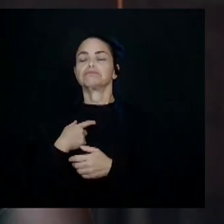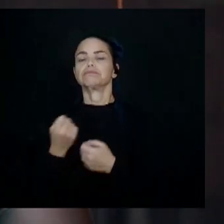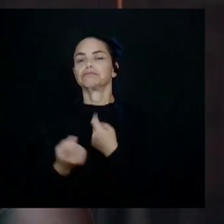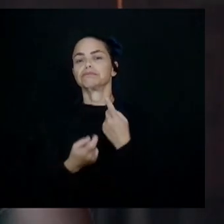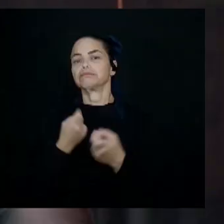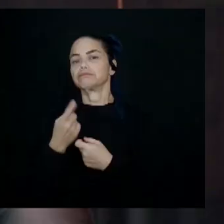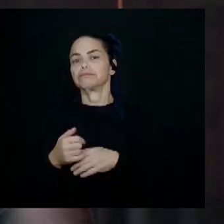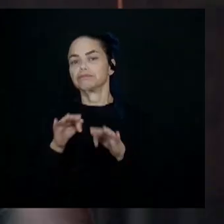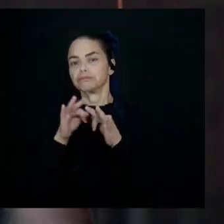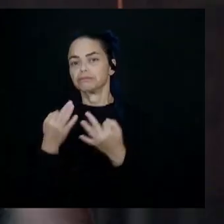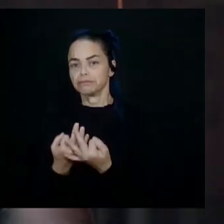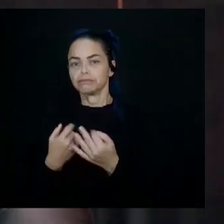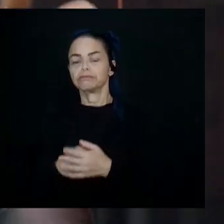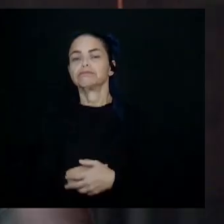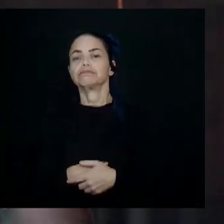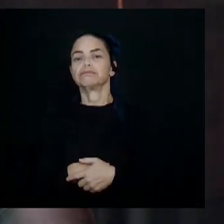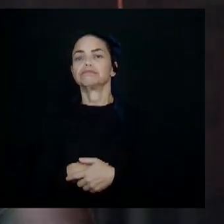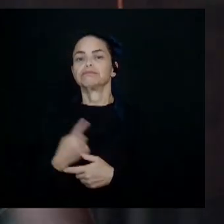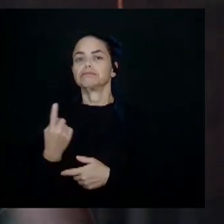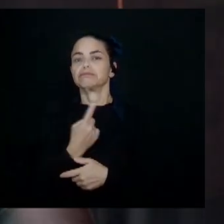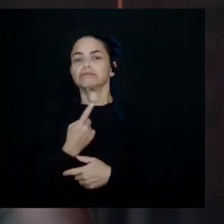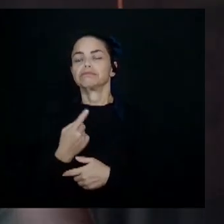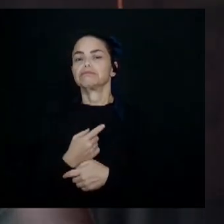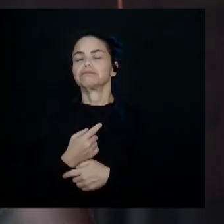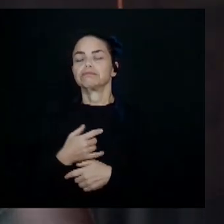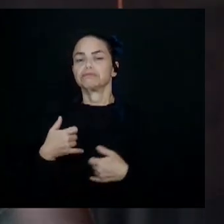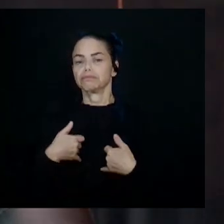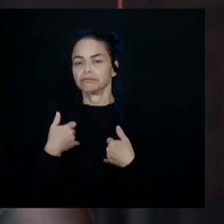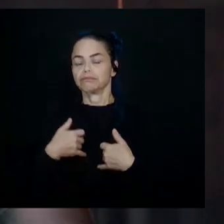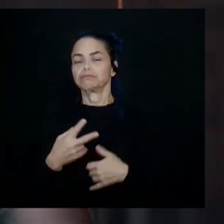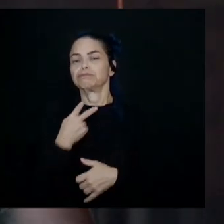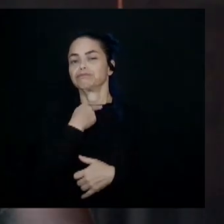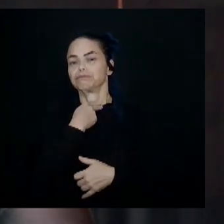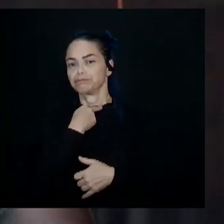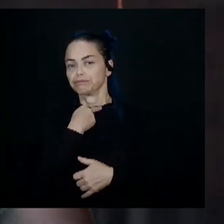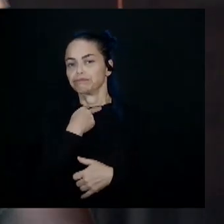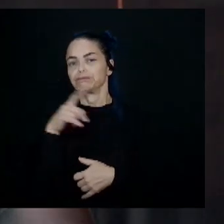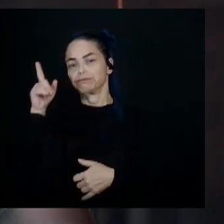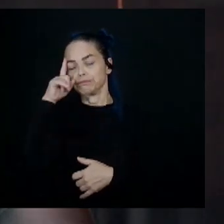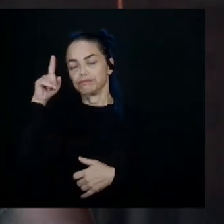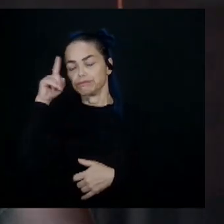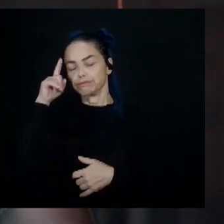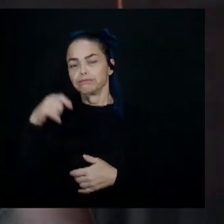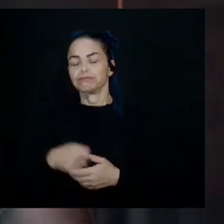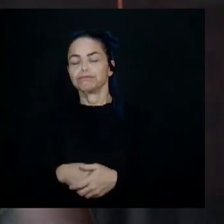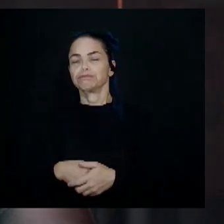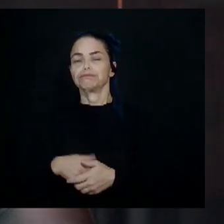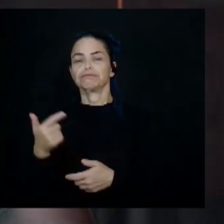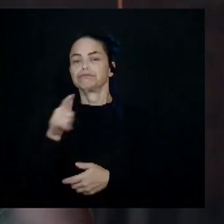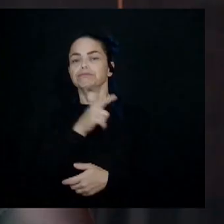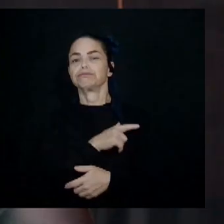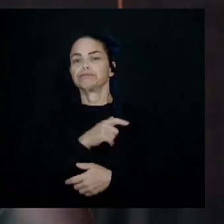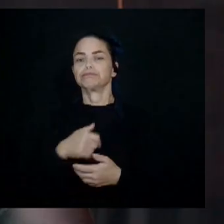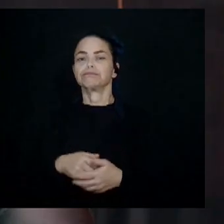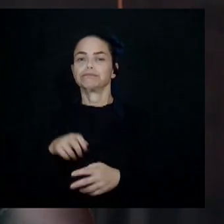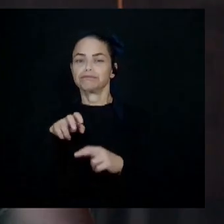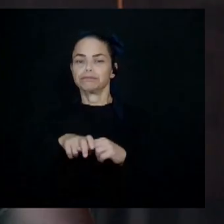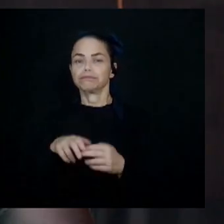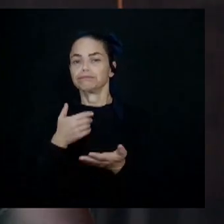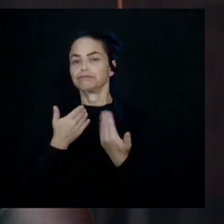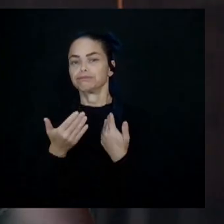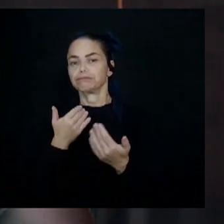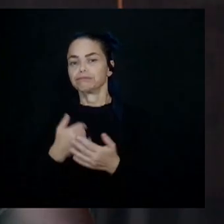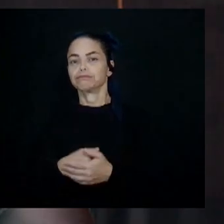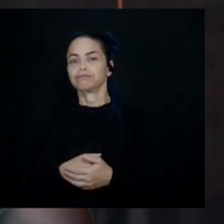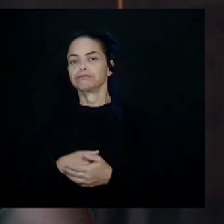As famílias elas estão tão assoberbadas com a própria rotina que não tem tempo para sentar e conversar com o seu